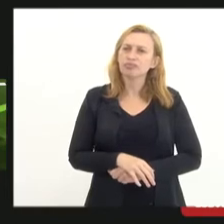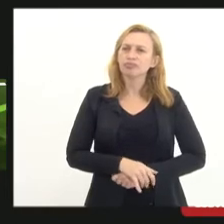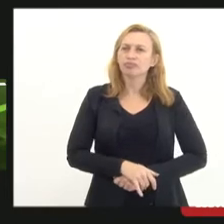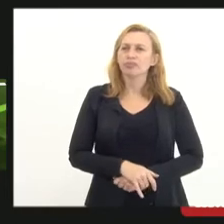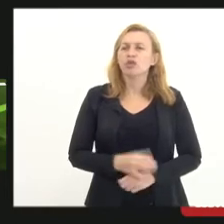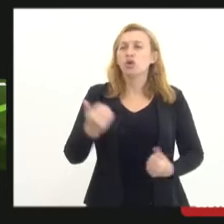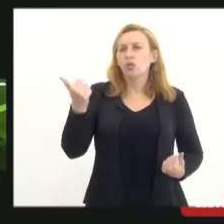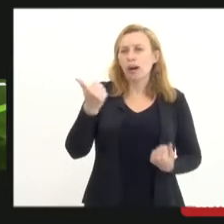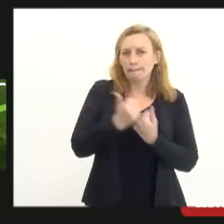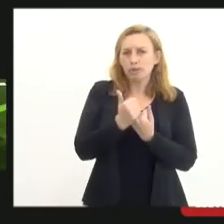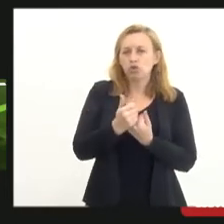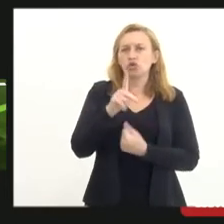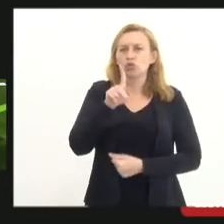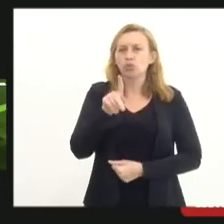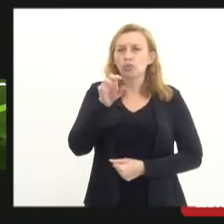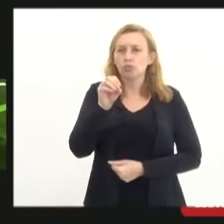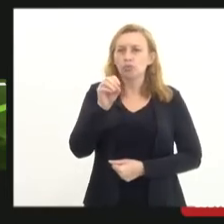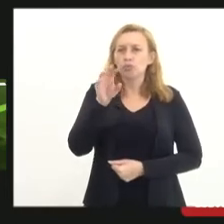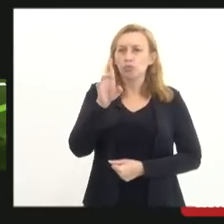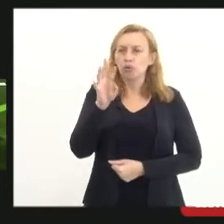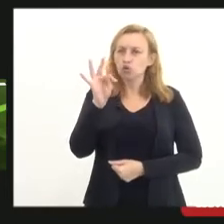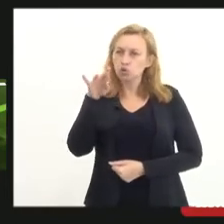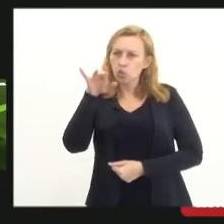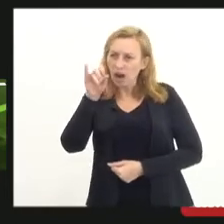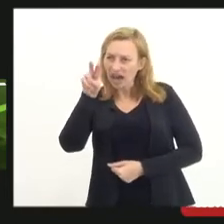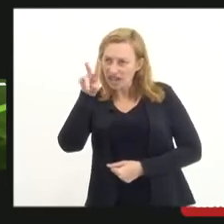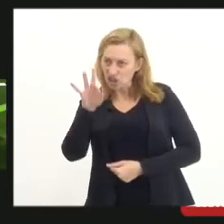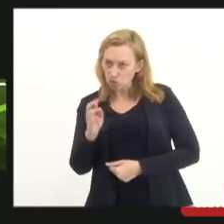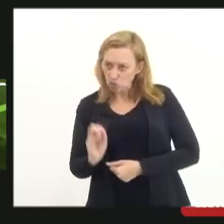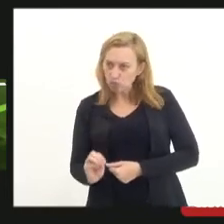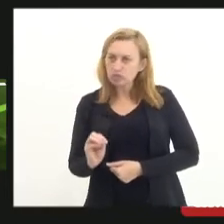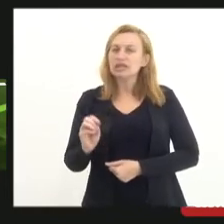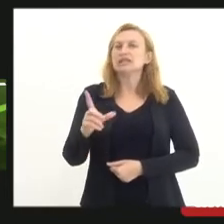o apoio portuário. E tem